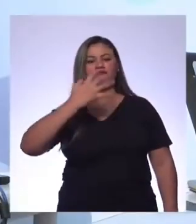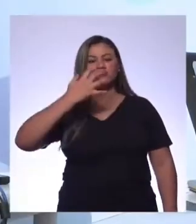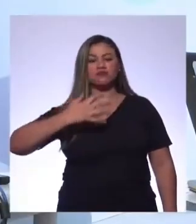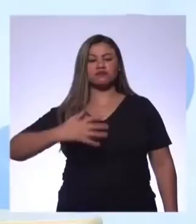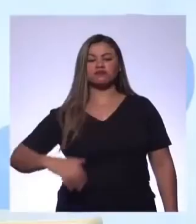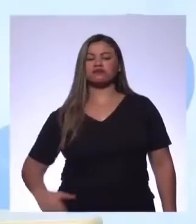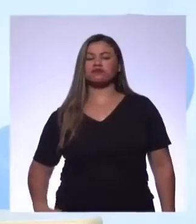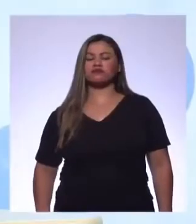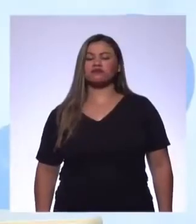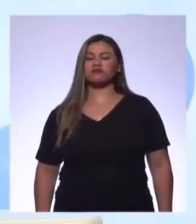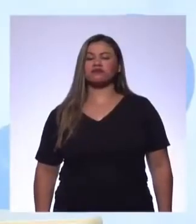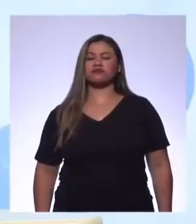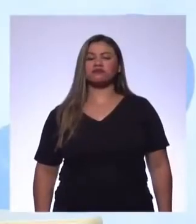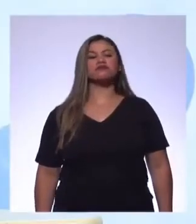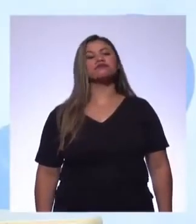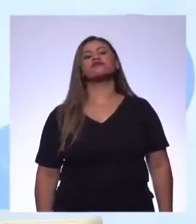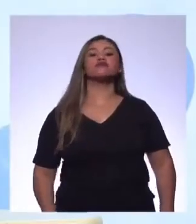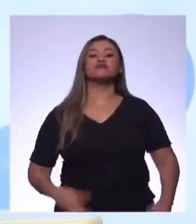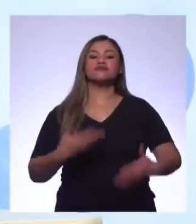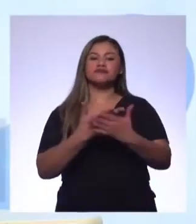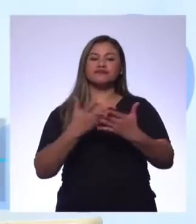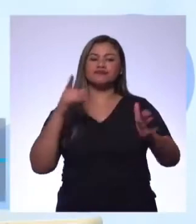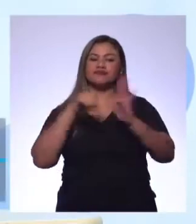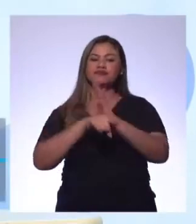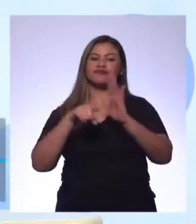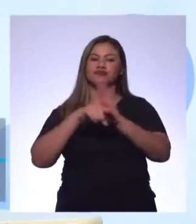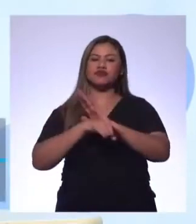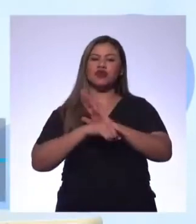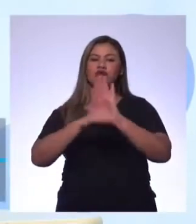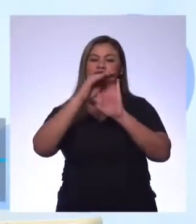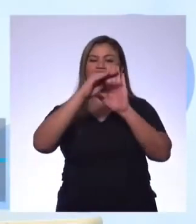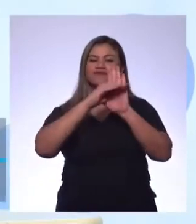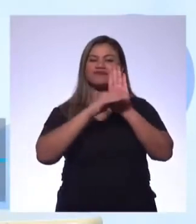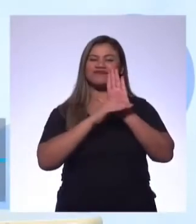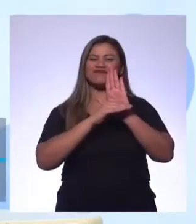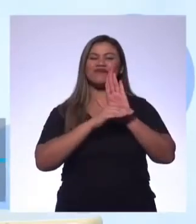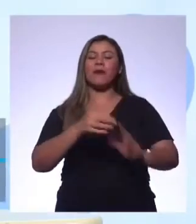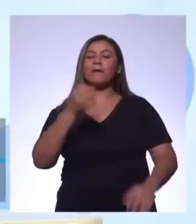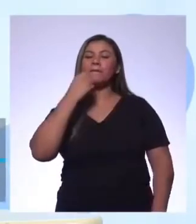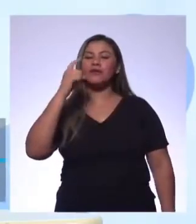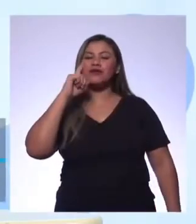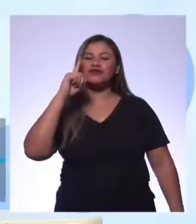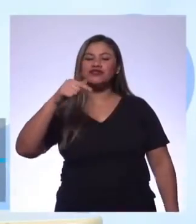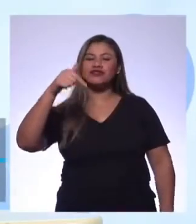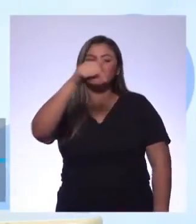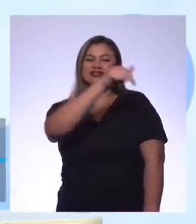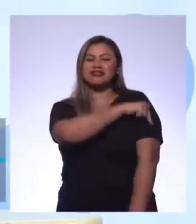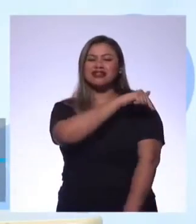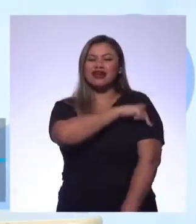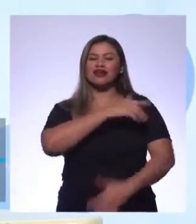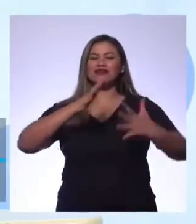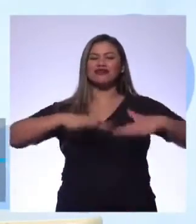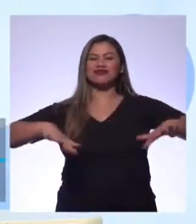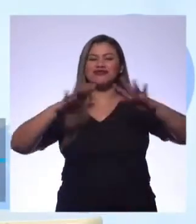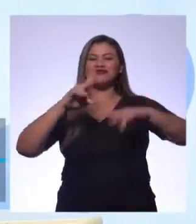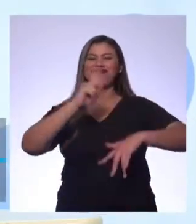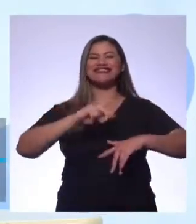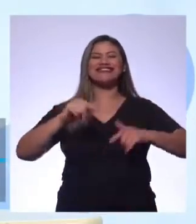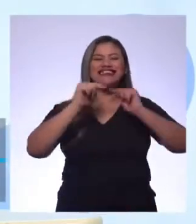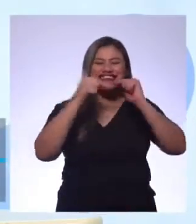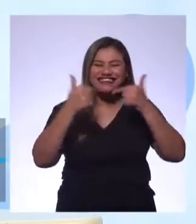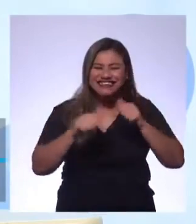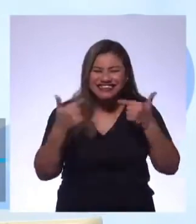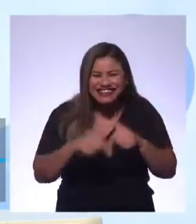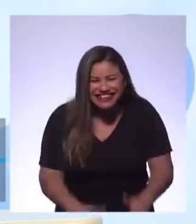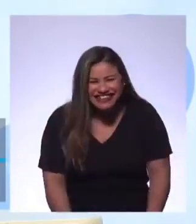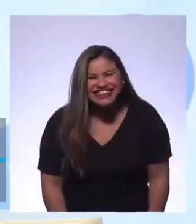né? E você perguntou sobre normas, peraí, bom dia, sétimo ano, bom dia, professores e Já tá alunos, rindo aí, ó. Ó, é